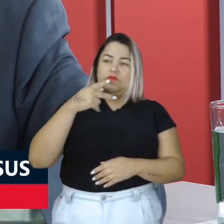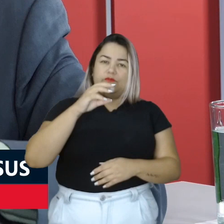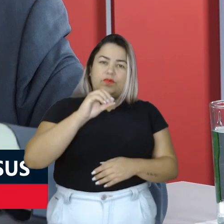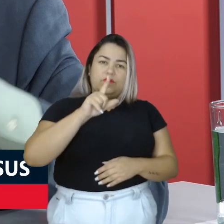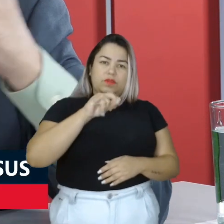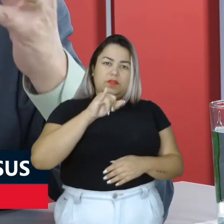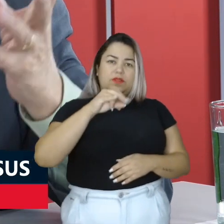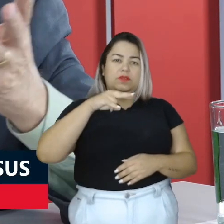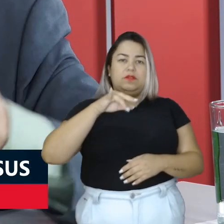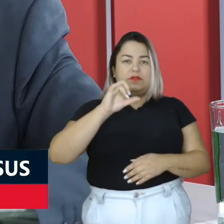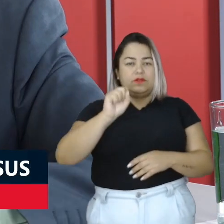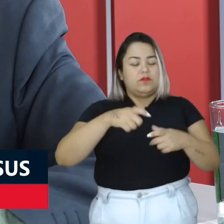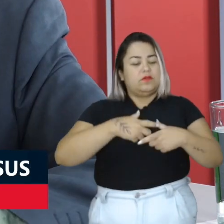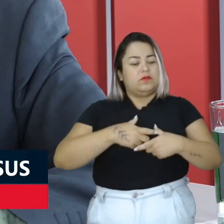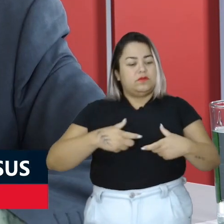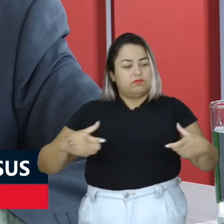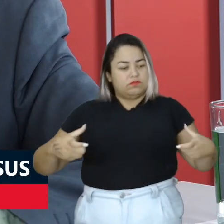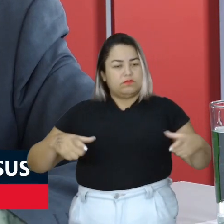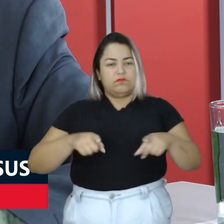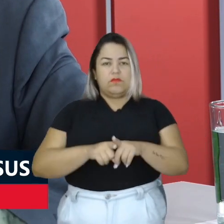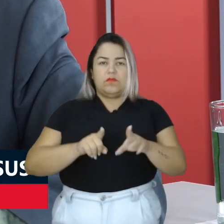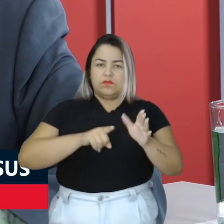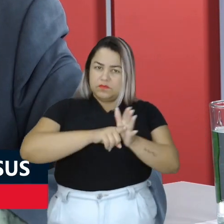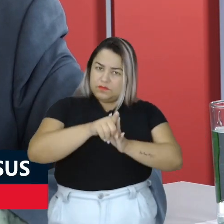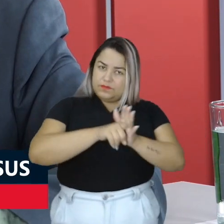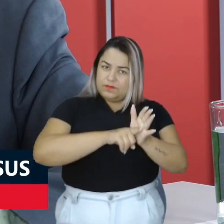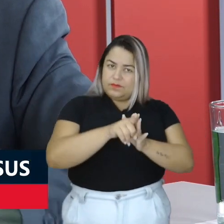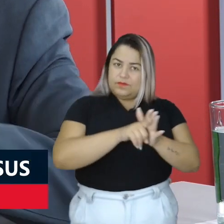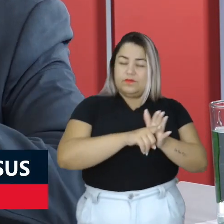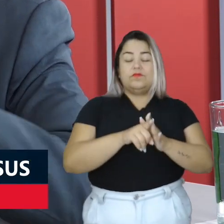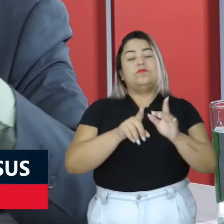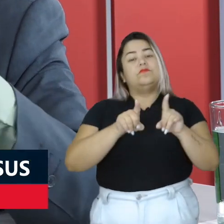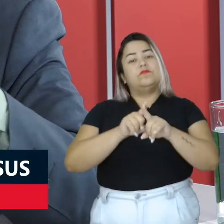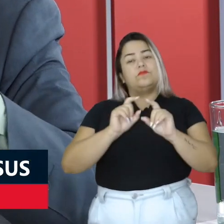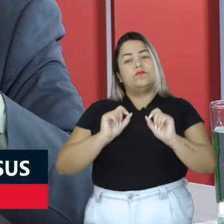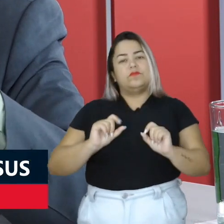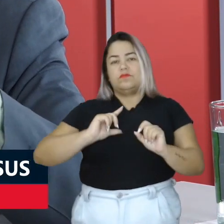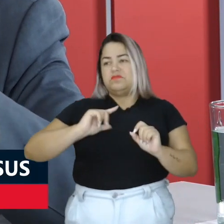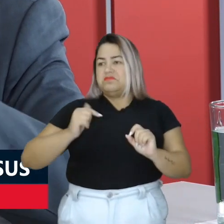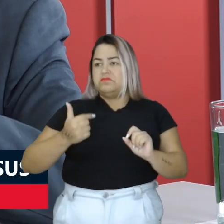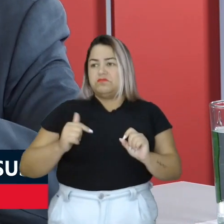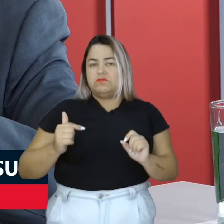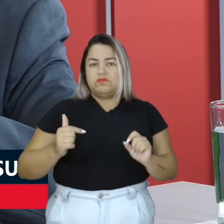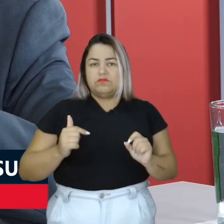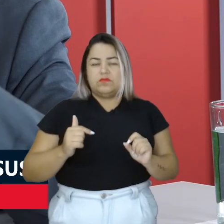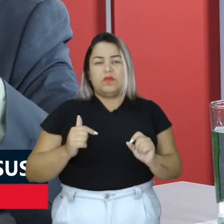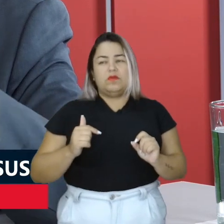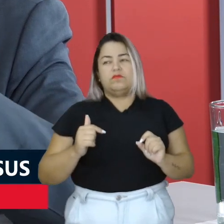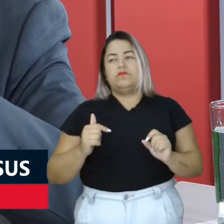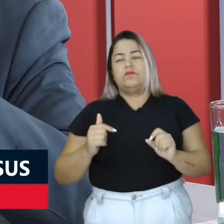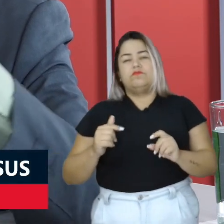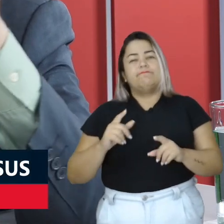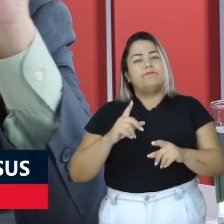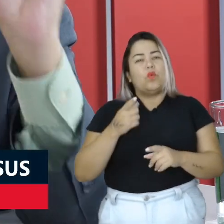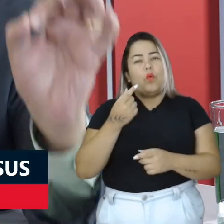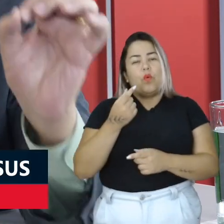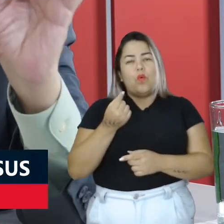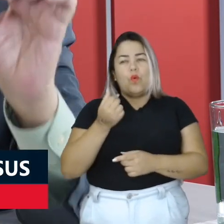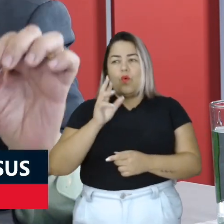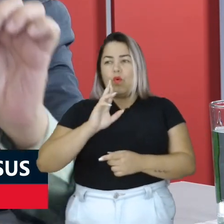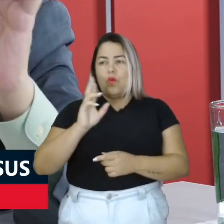regionais, que são grandes ambulatórios de especialidades e de exames diagnósticos, nenhuma delas recebia um tostão.